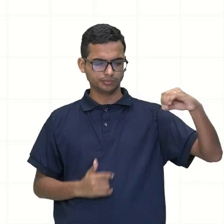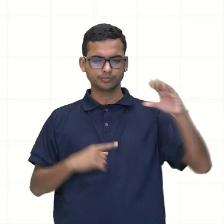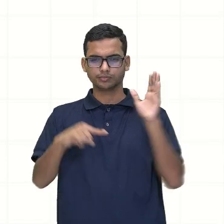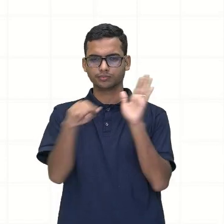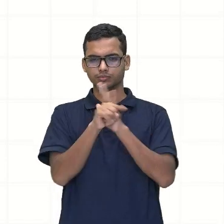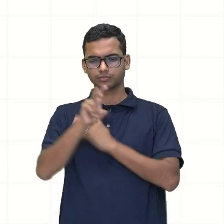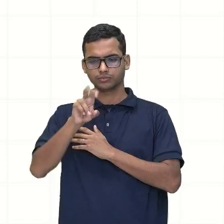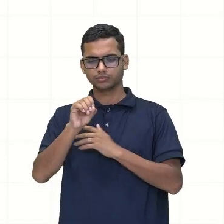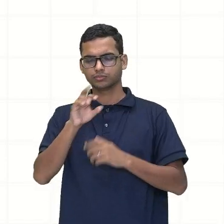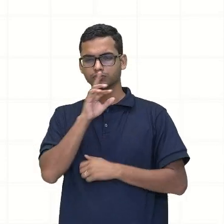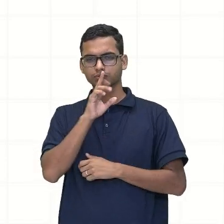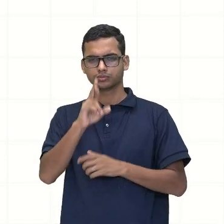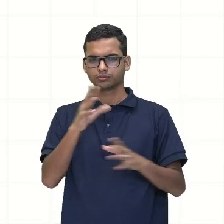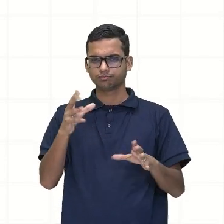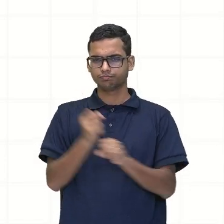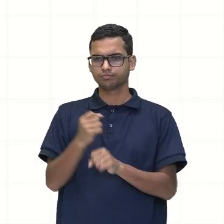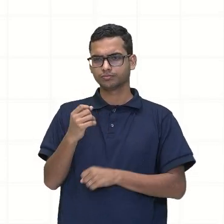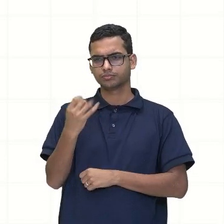novo saldo será de